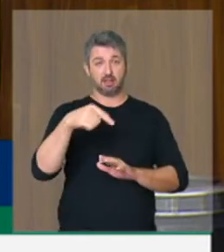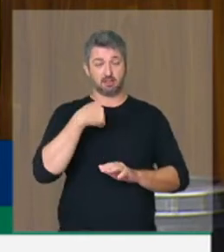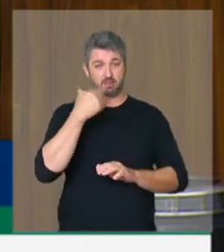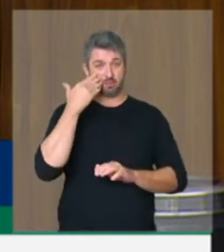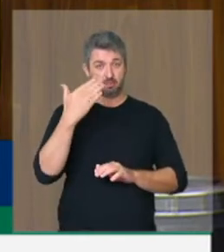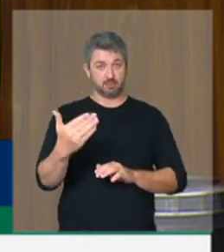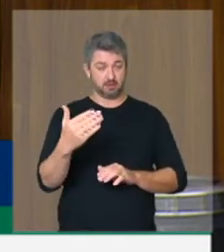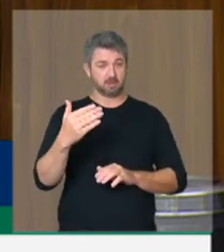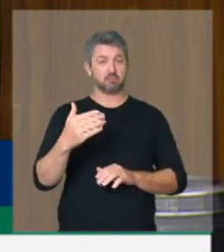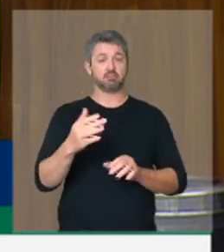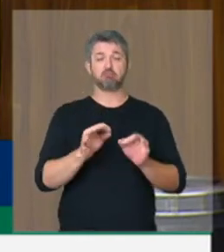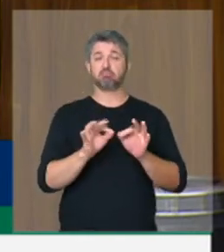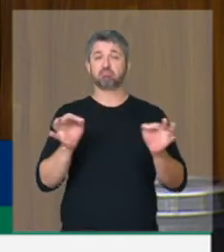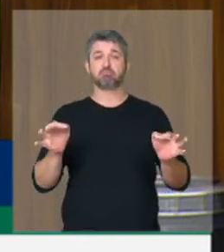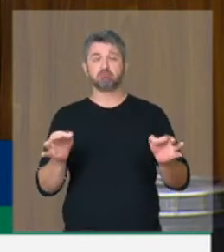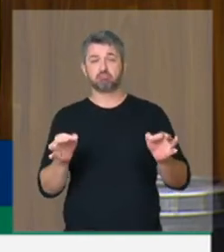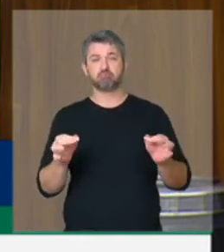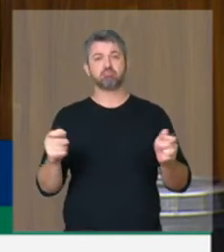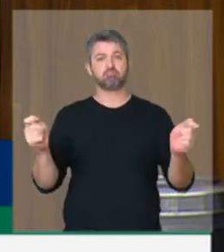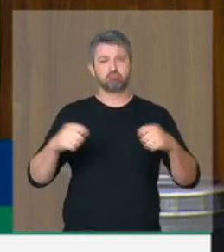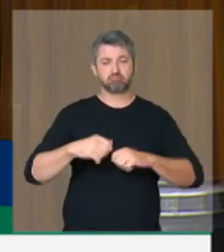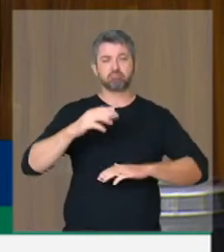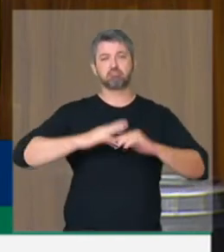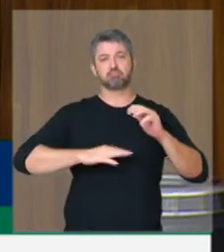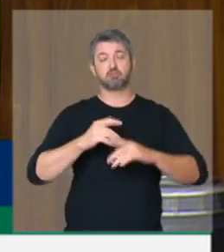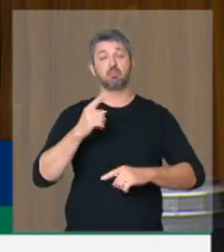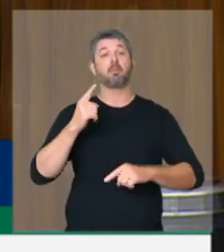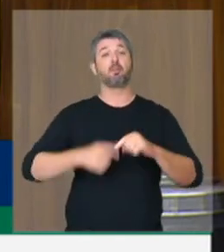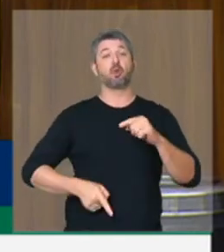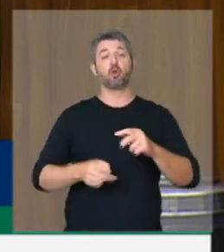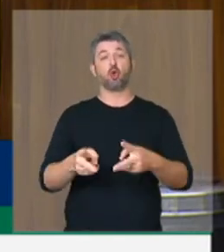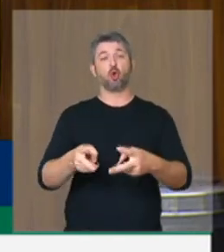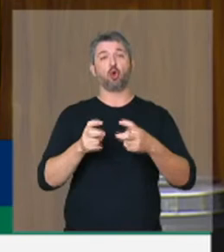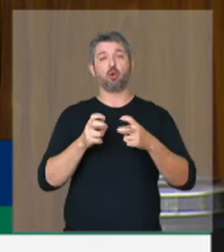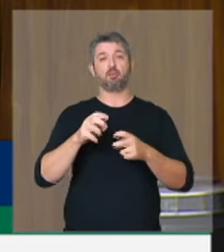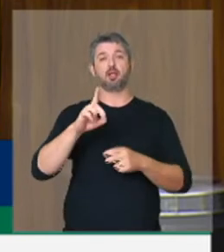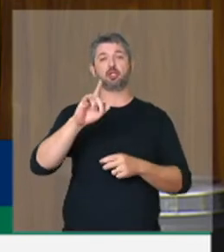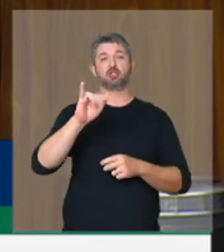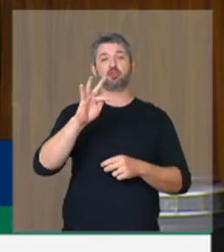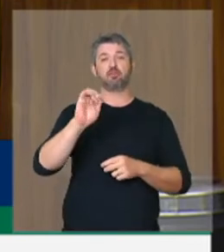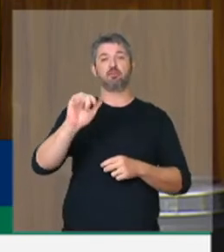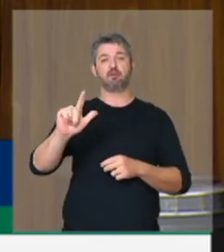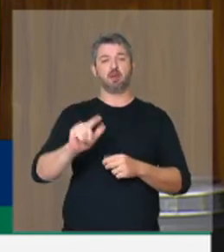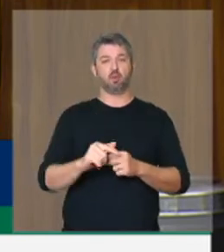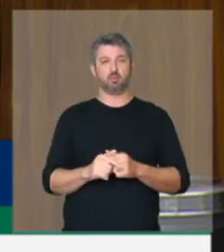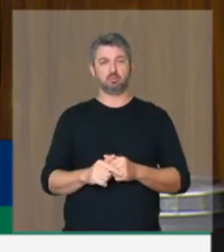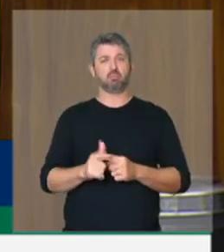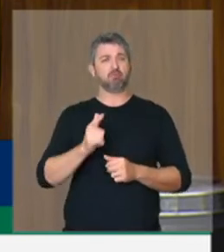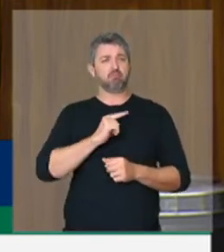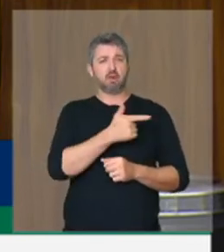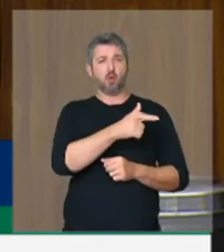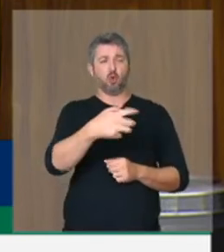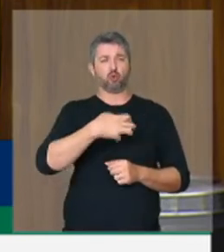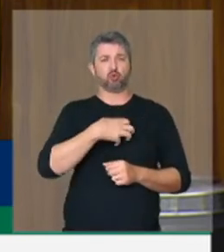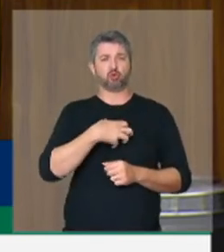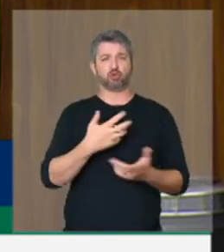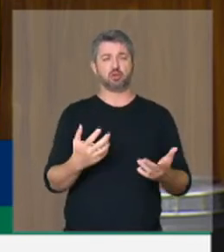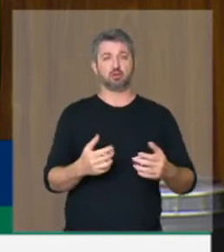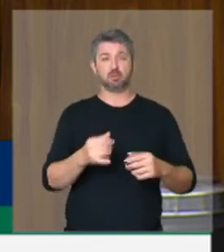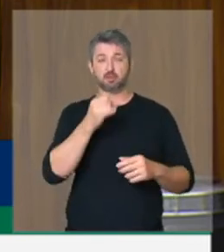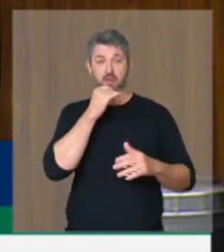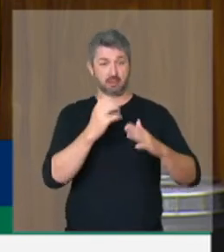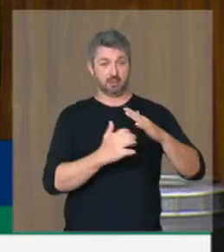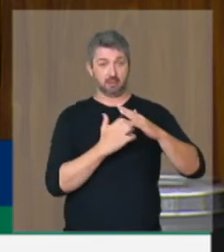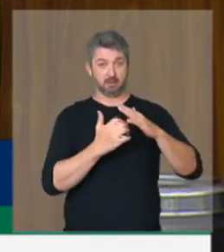ela é simples e eficaz. Proíbe a cobrança da DIFAL. Tem outros mecanismos. A empresa